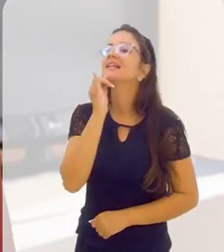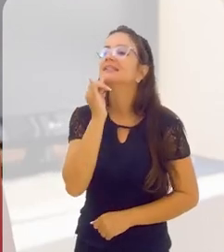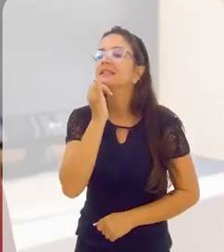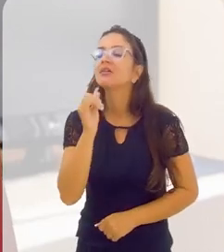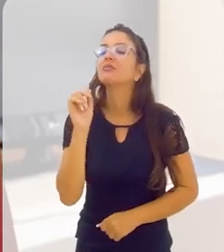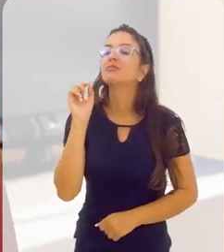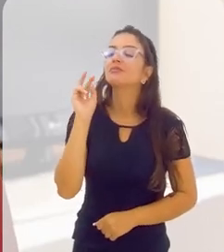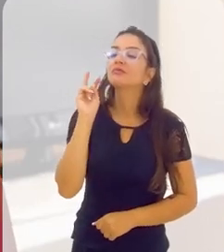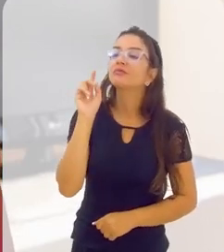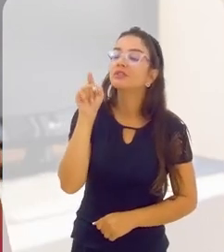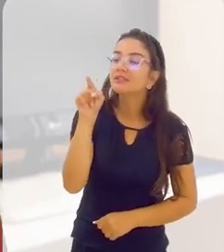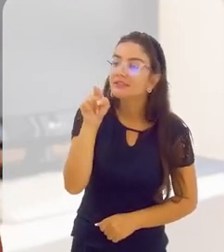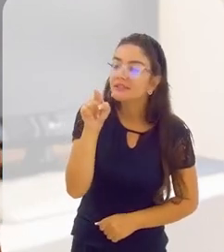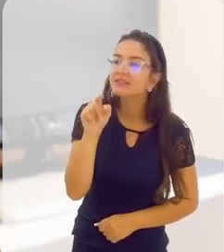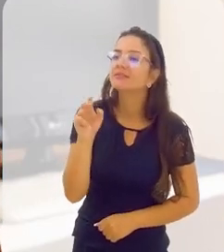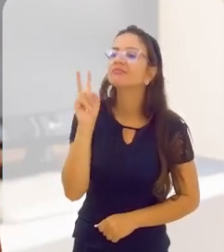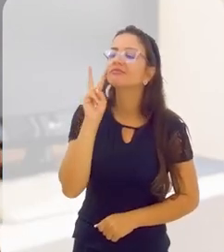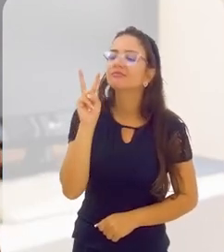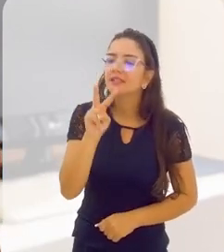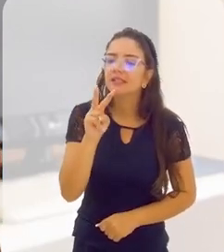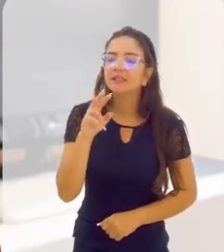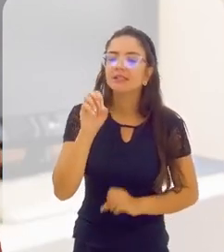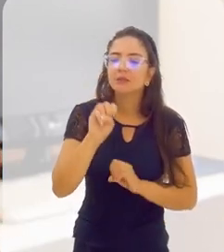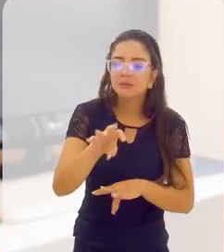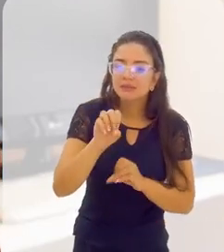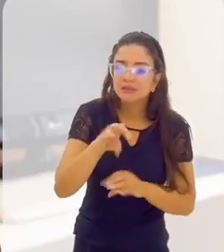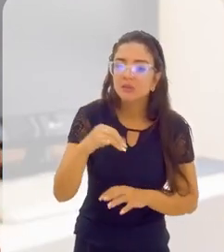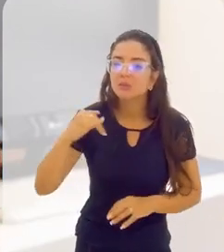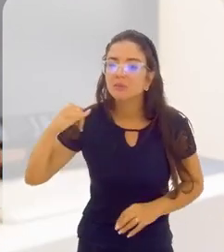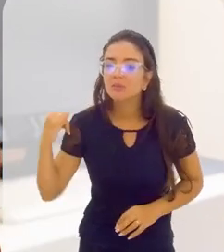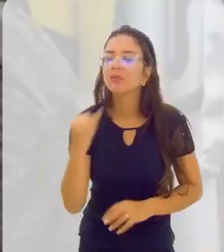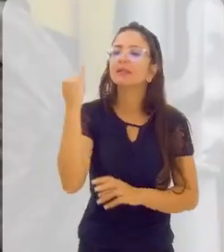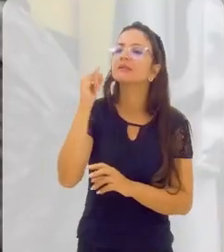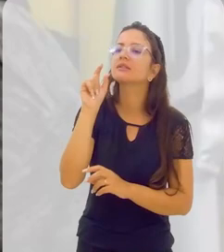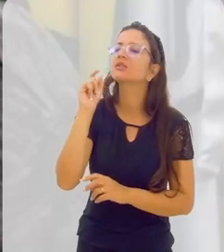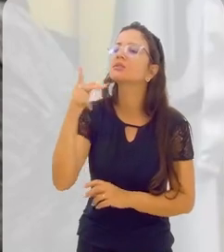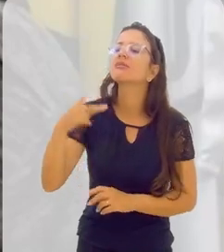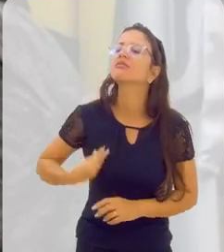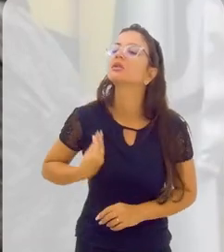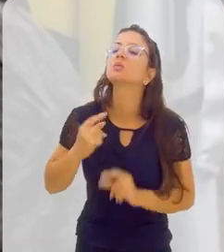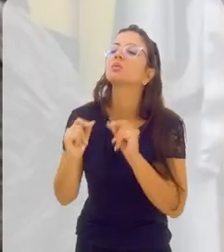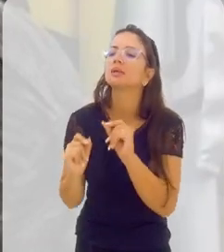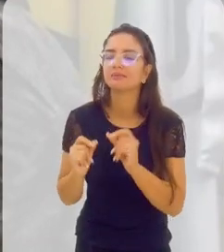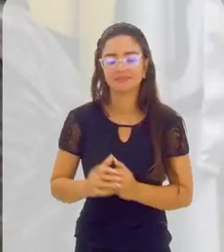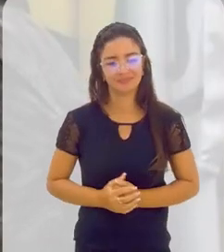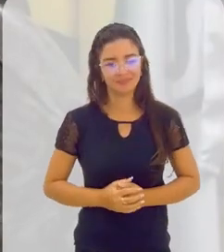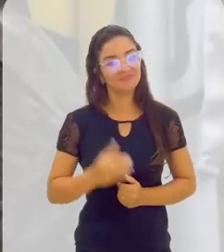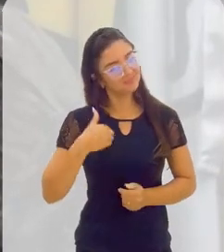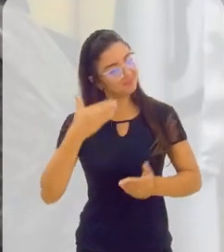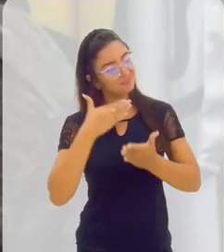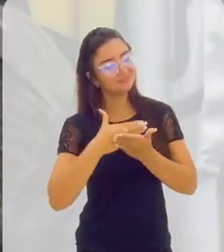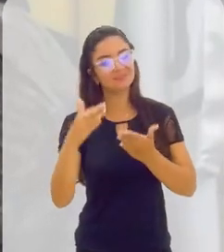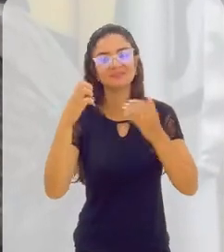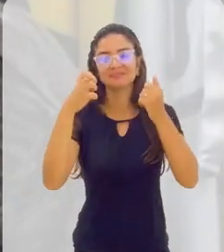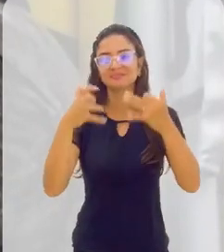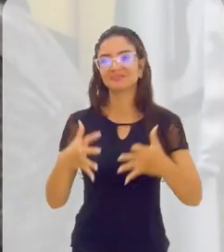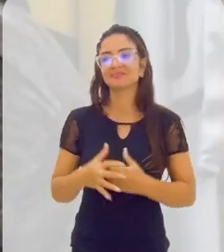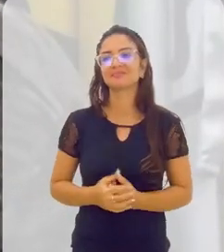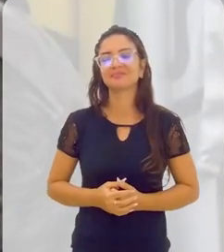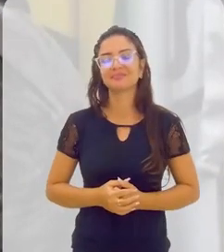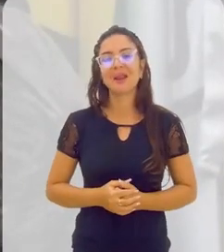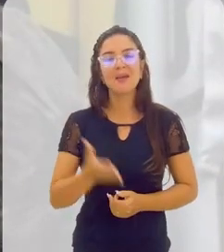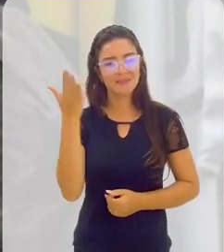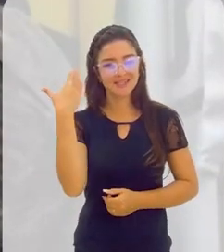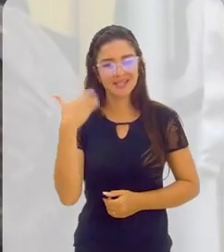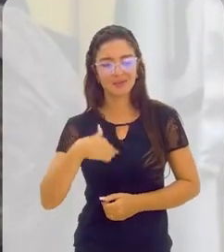foi a importância da educação desses primeiros anos aí de vida bom então assim deixa eu começar primeiro